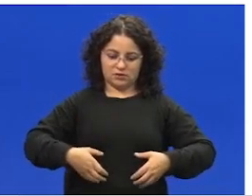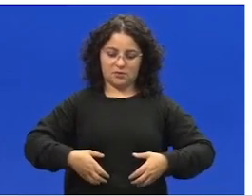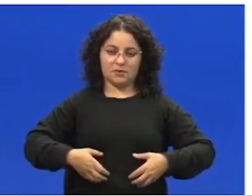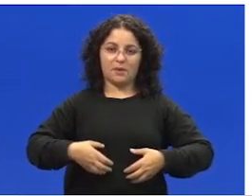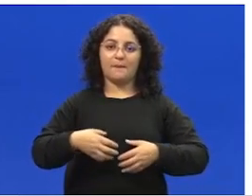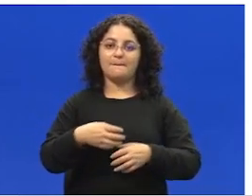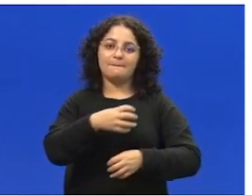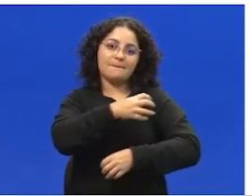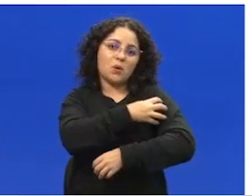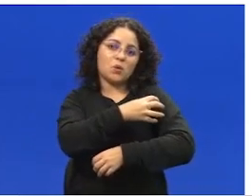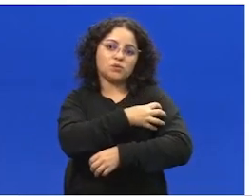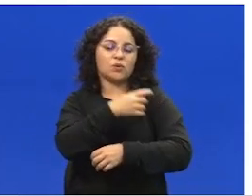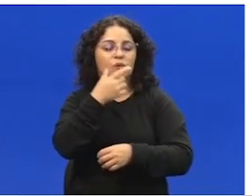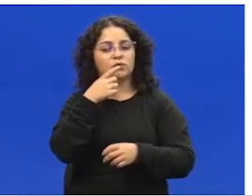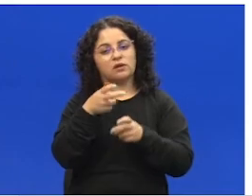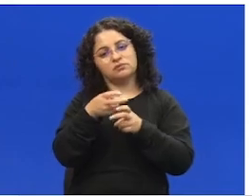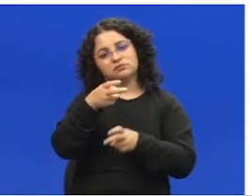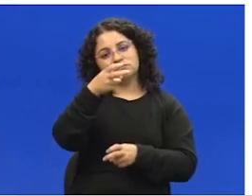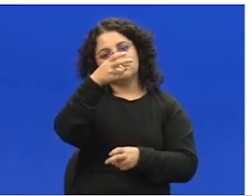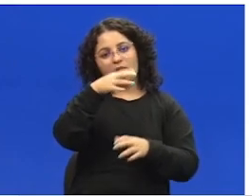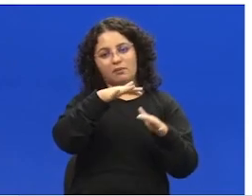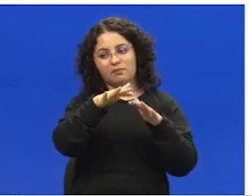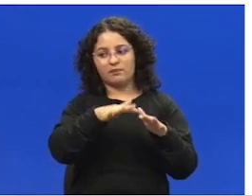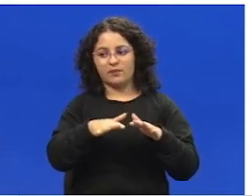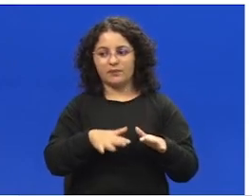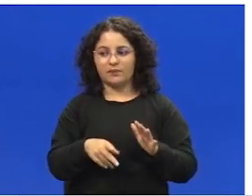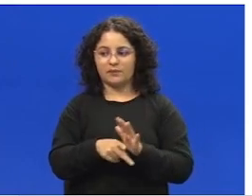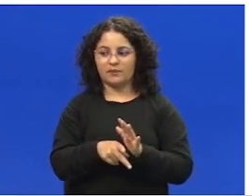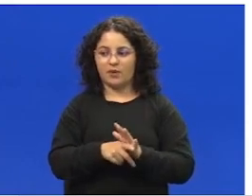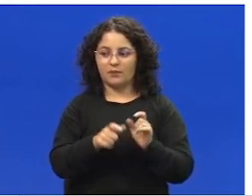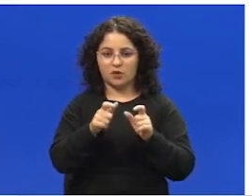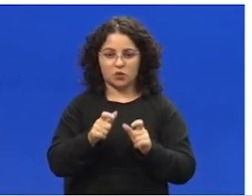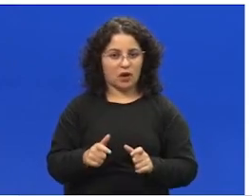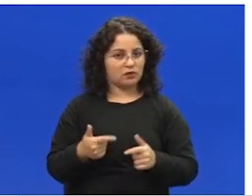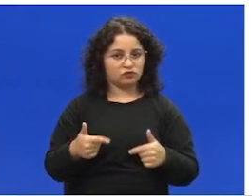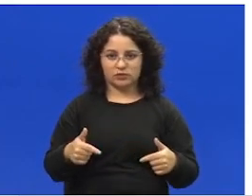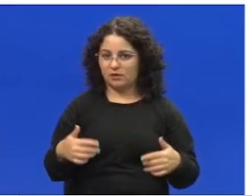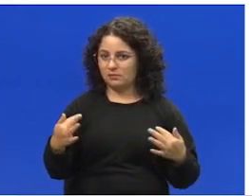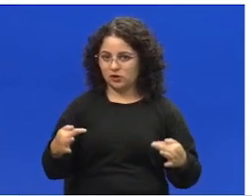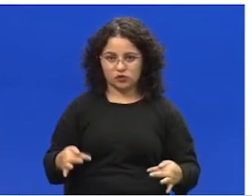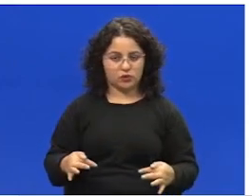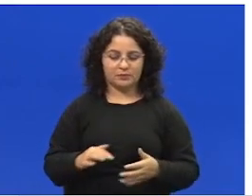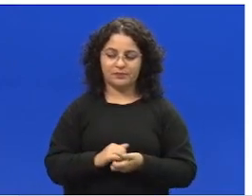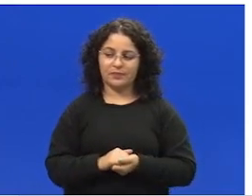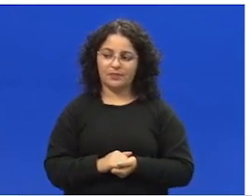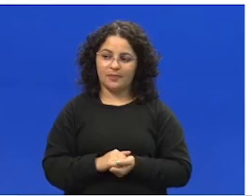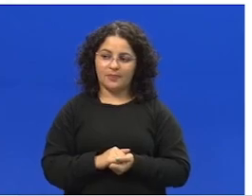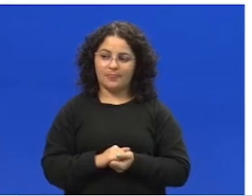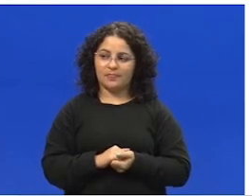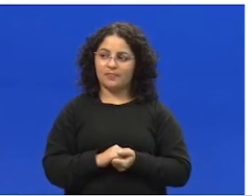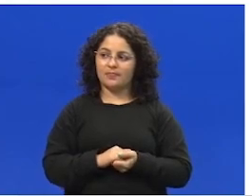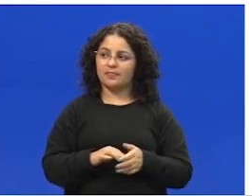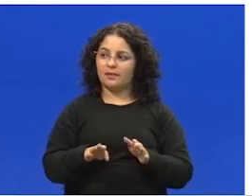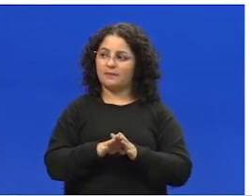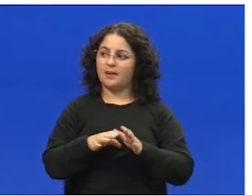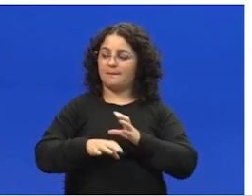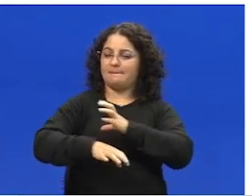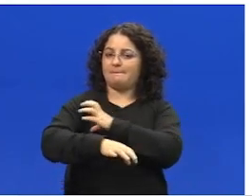a mobilidade da coluna, dos segmentos que não estão afetados pela artrodese e o tônus